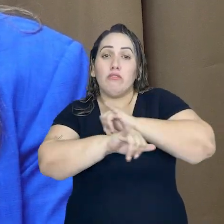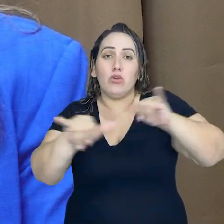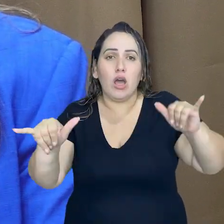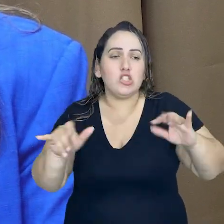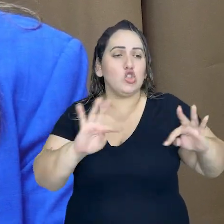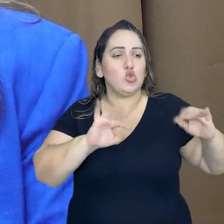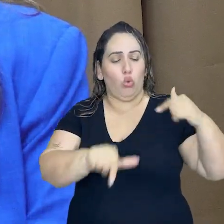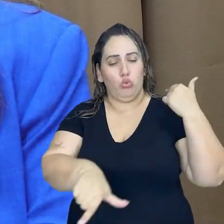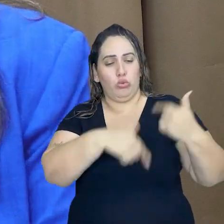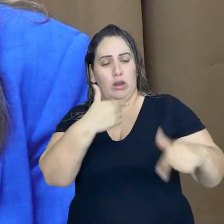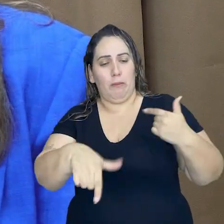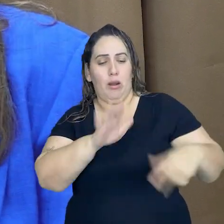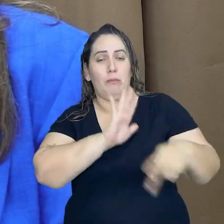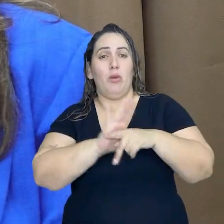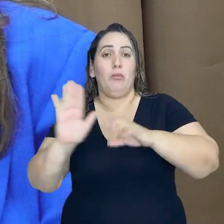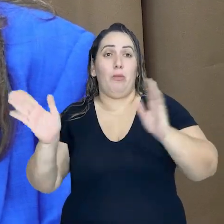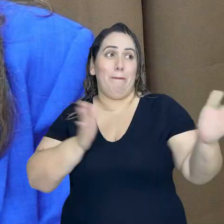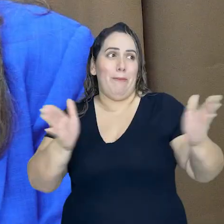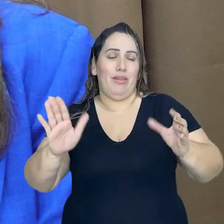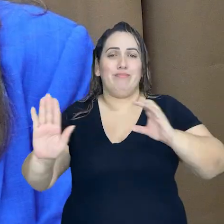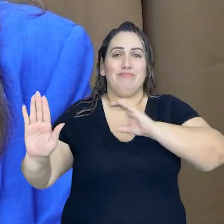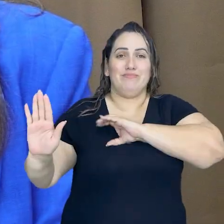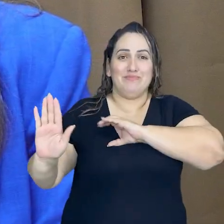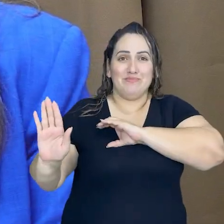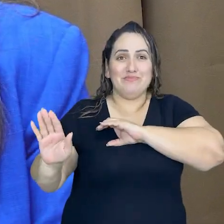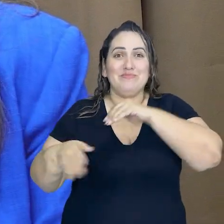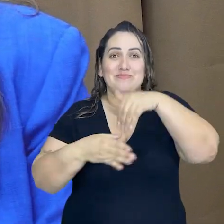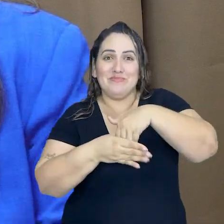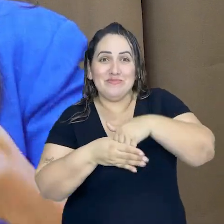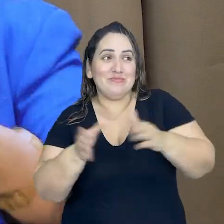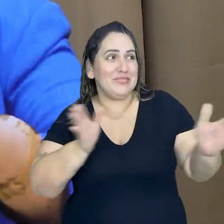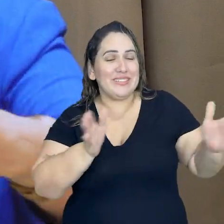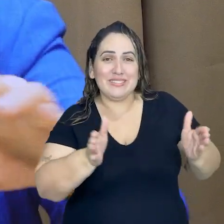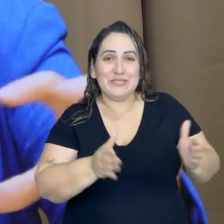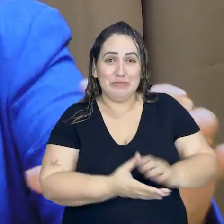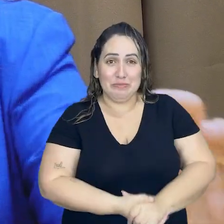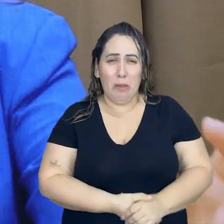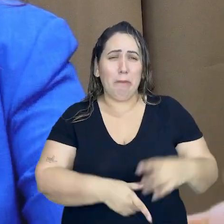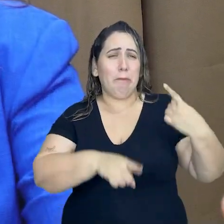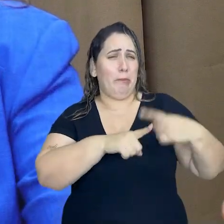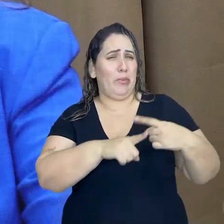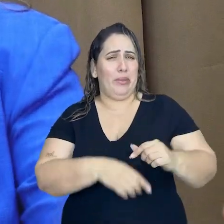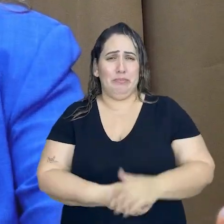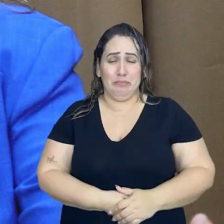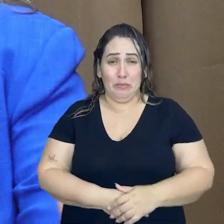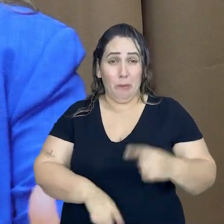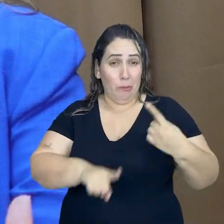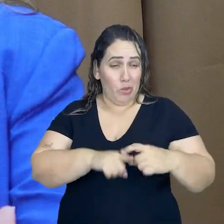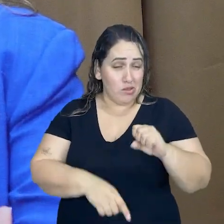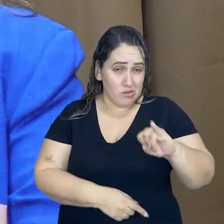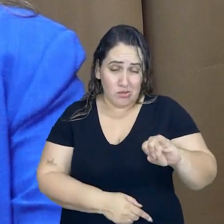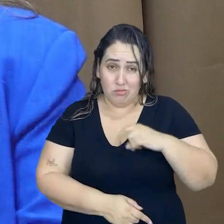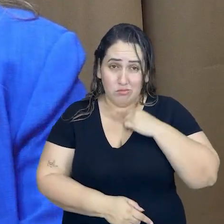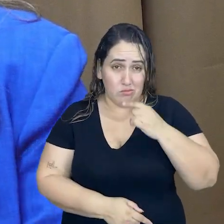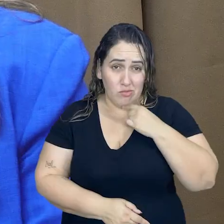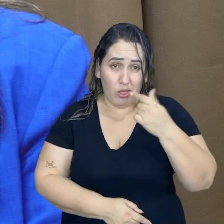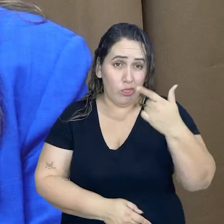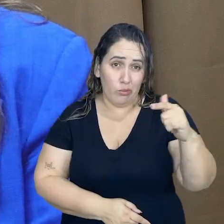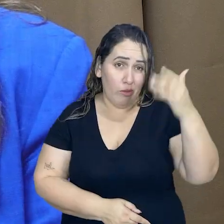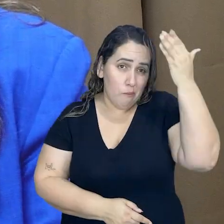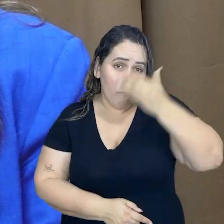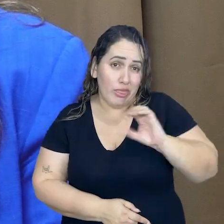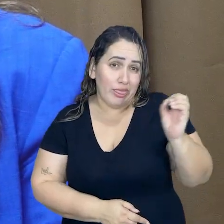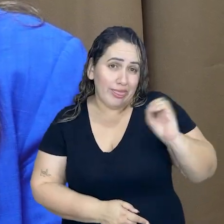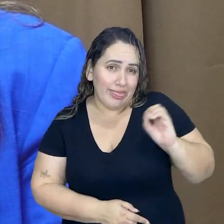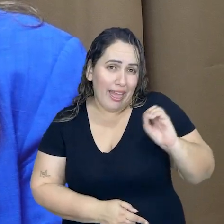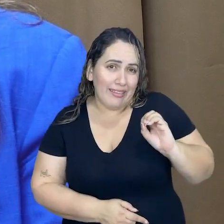partido. Por quê? Porque essa pessoa fica inelegível e todas as demais que estão envolvidas ali, que foram